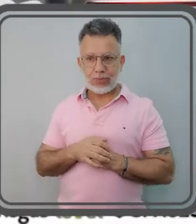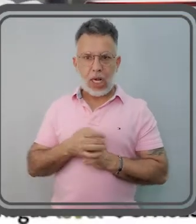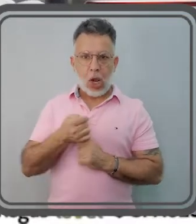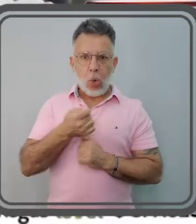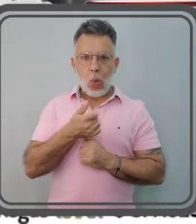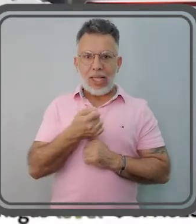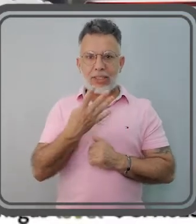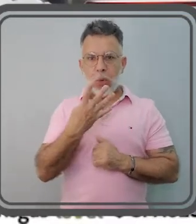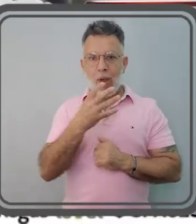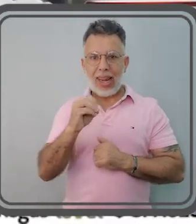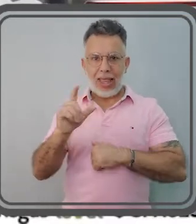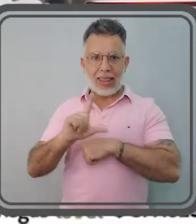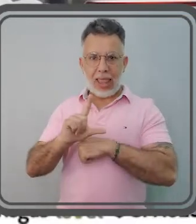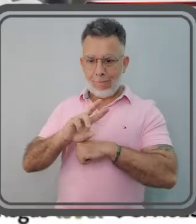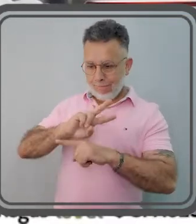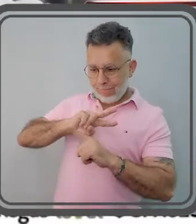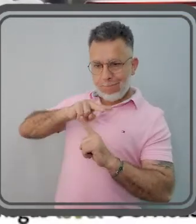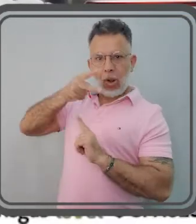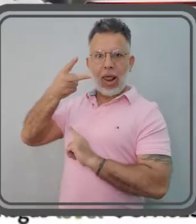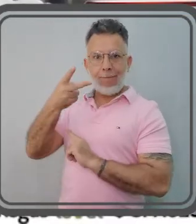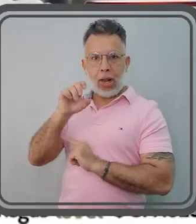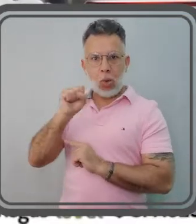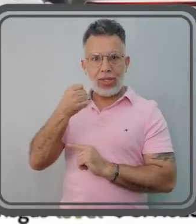está se preparando para esse crescimento